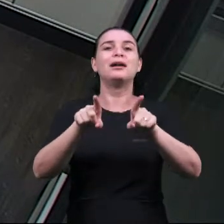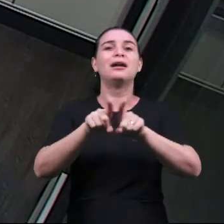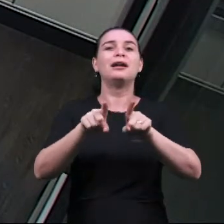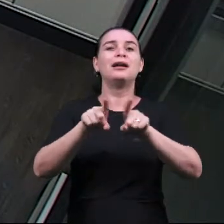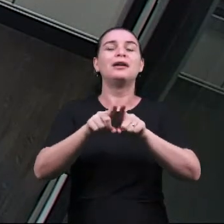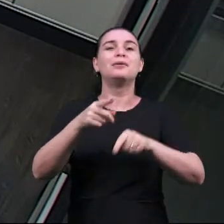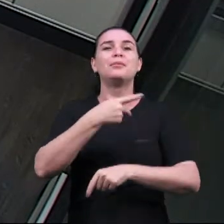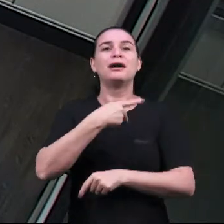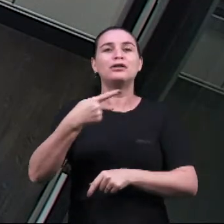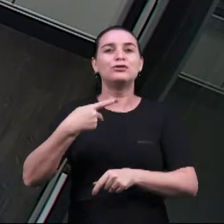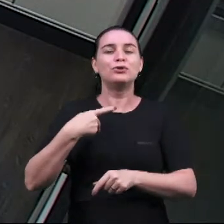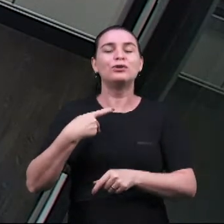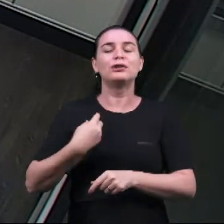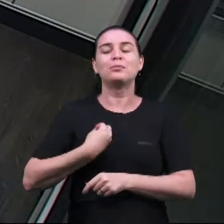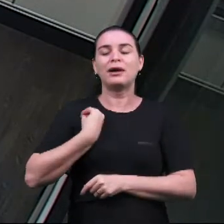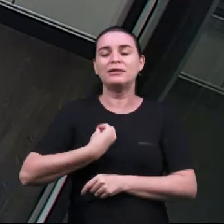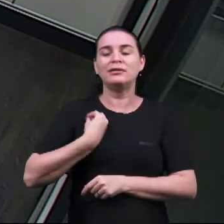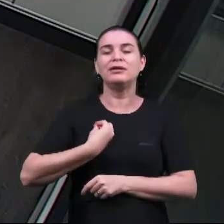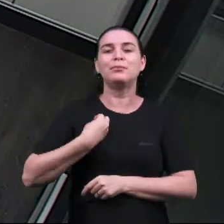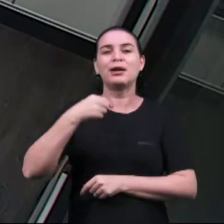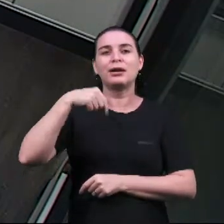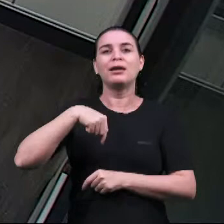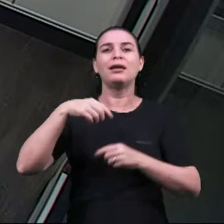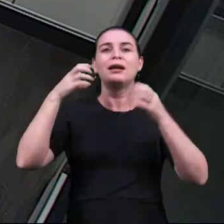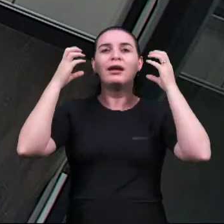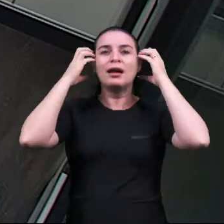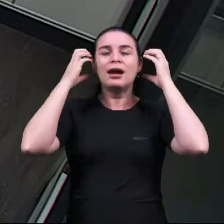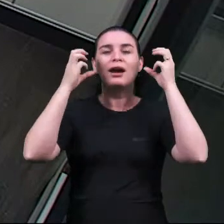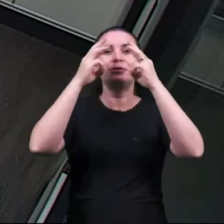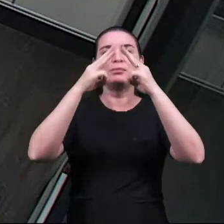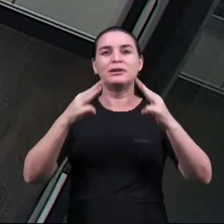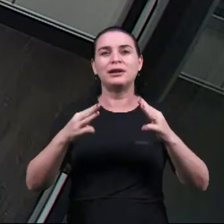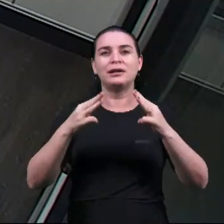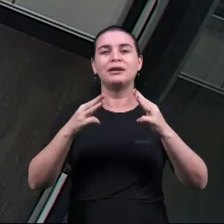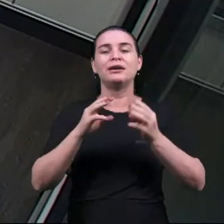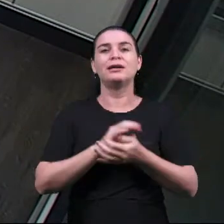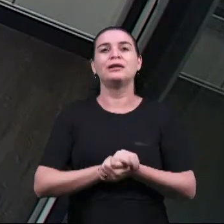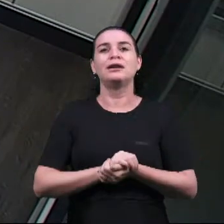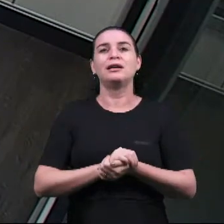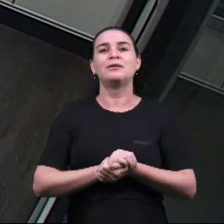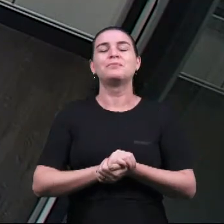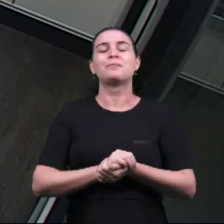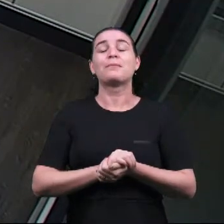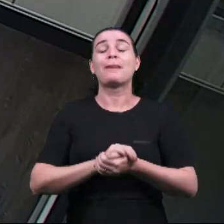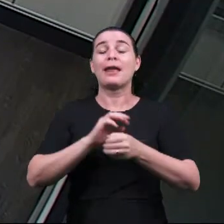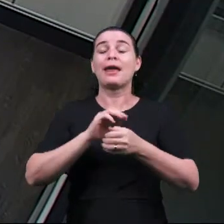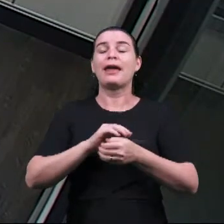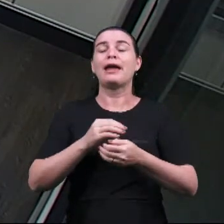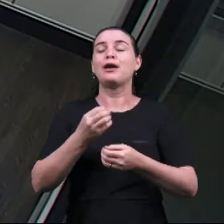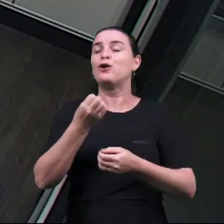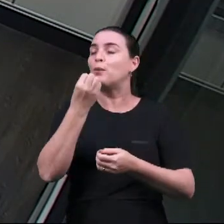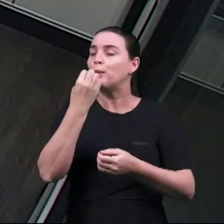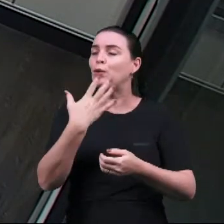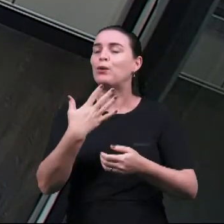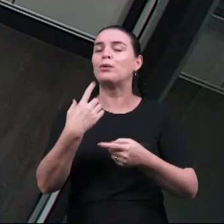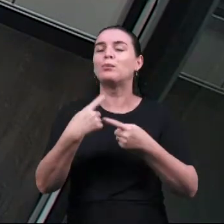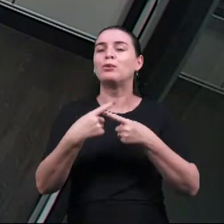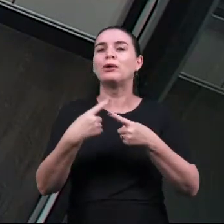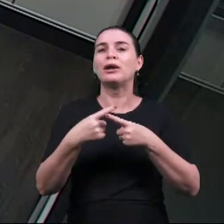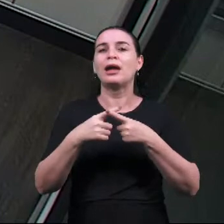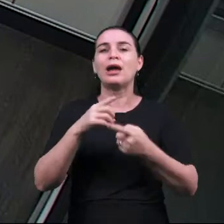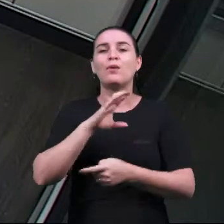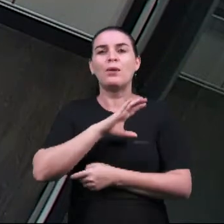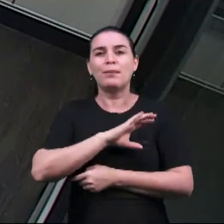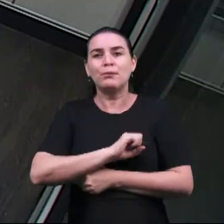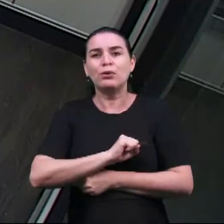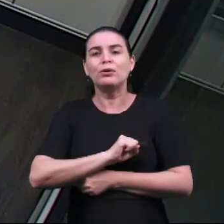dos pastores que participam aqui conosco. Essa é uma das grandes nobrezas do ministério, o amor das